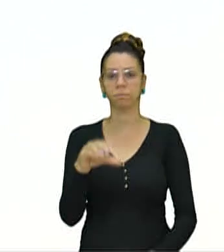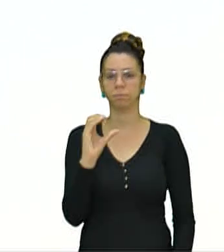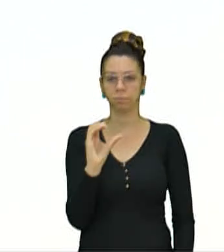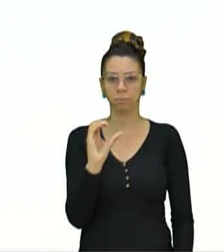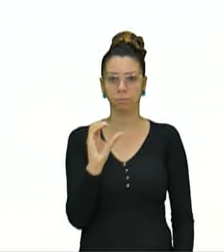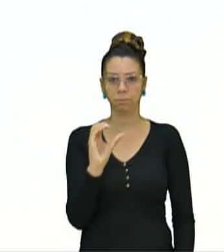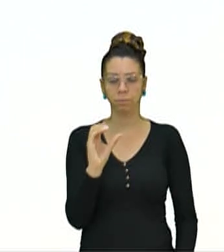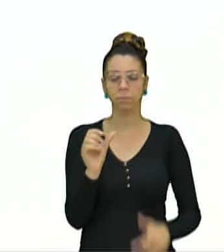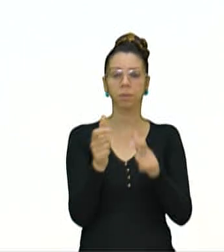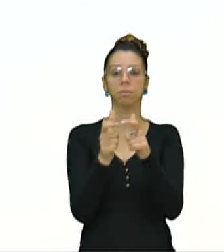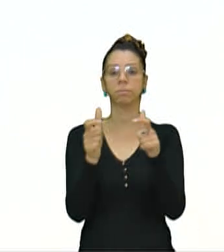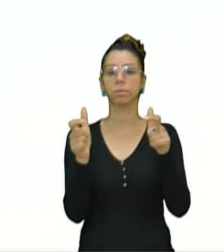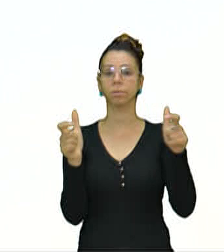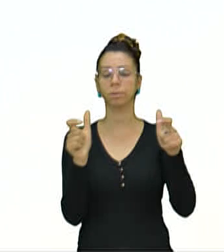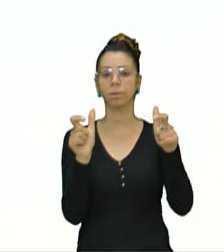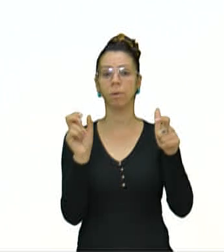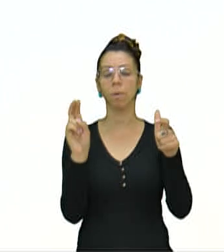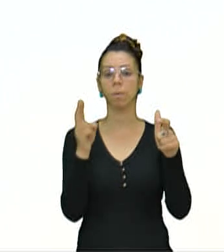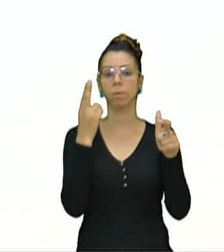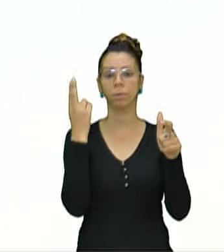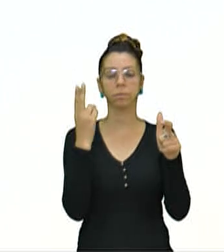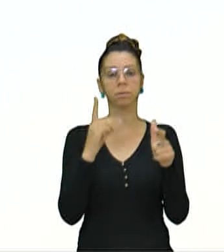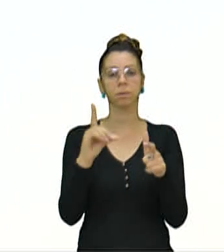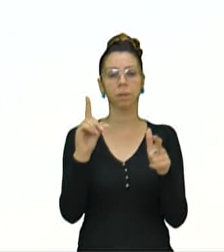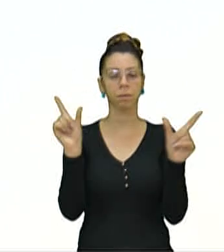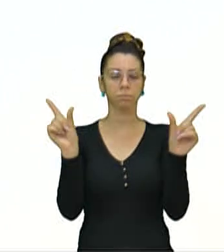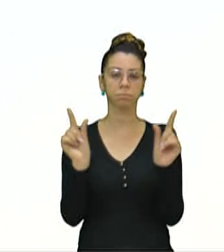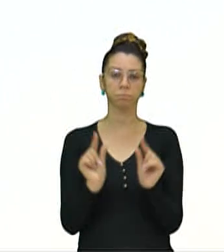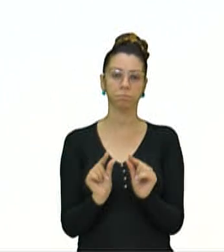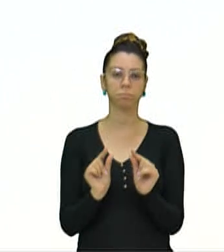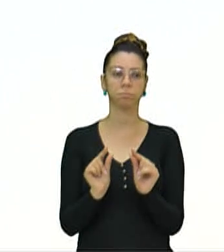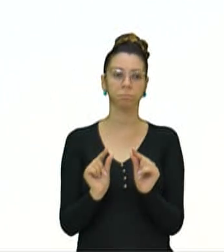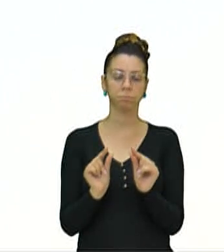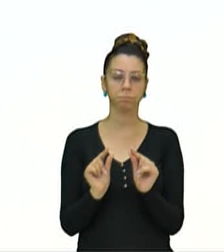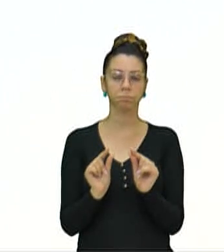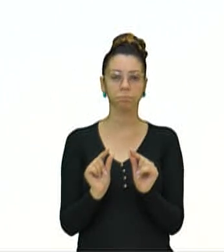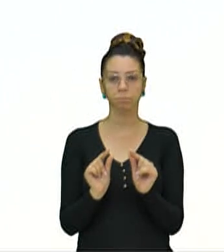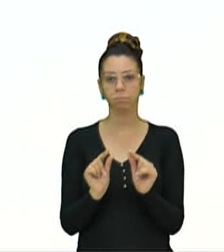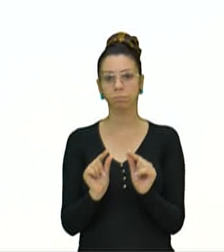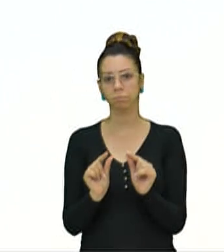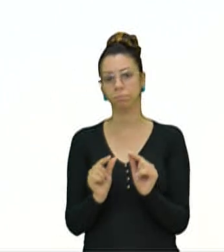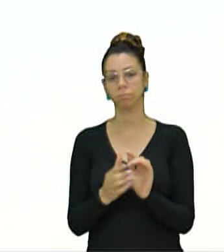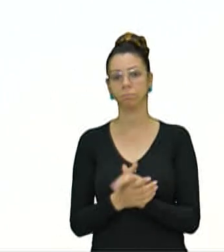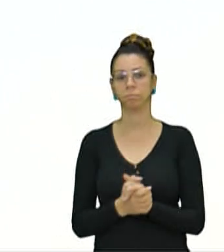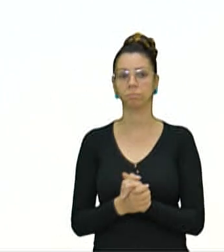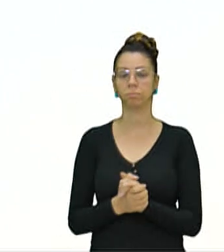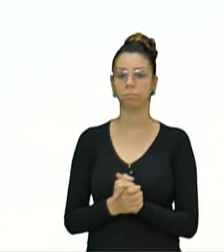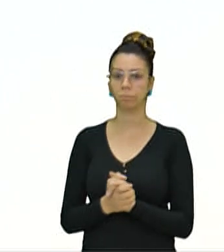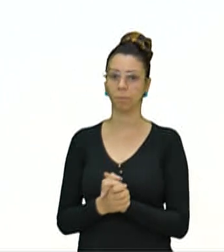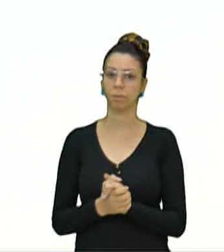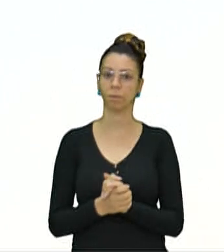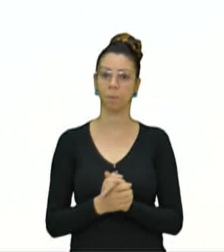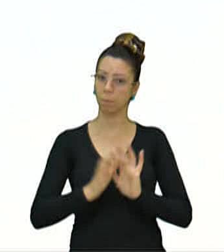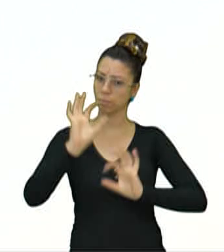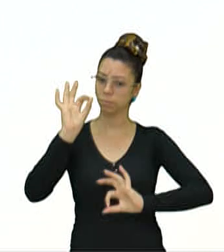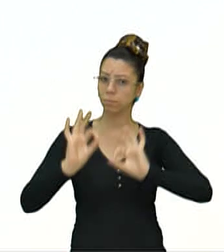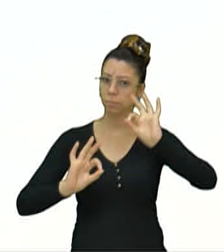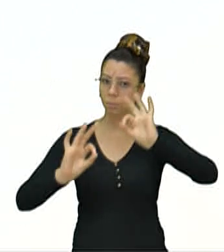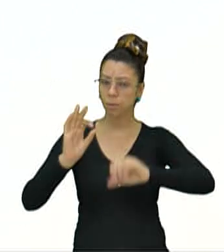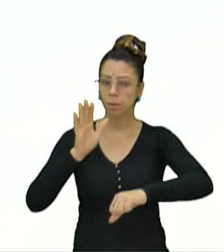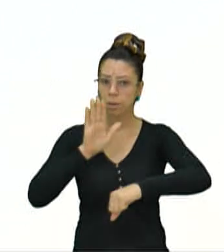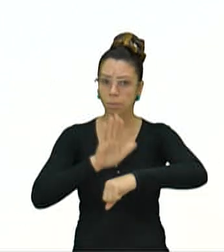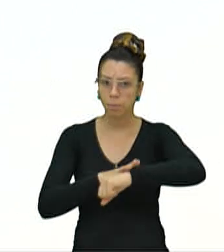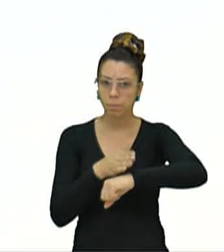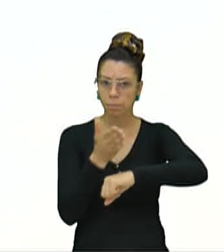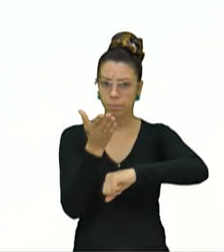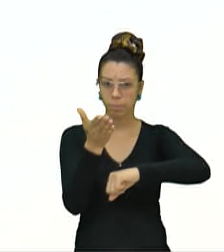C está aumentando? O item D está diminuindo? Questão do item, questão bem elaborada. Vou dar um tempinho para